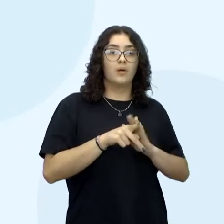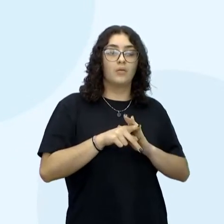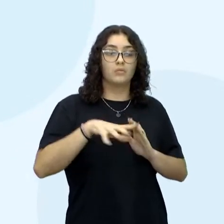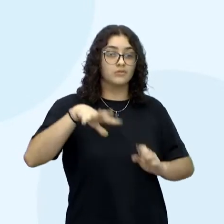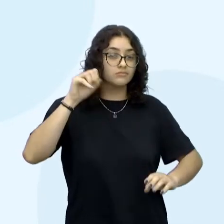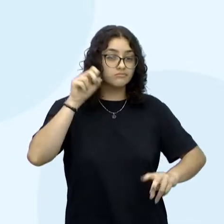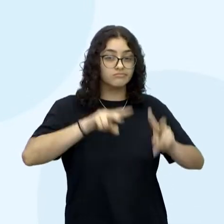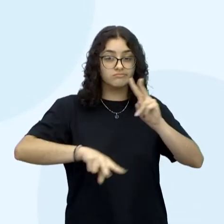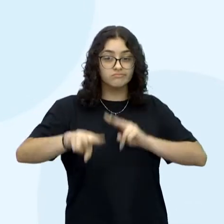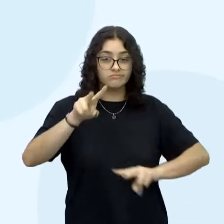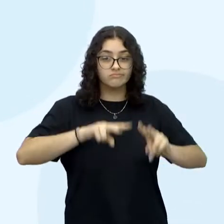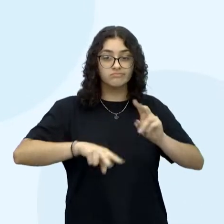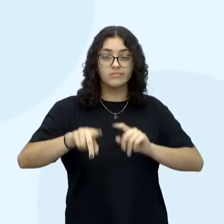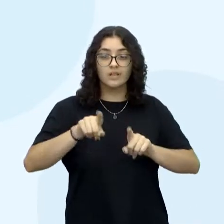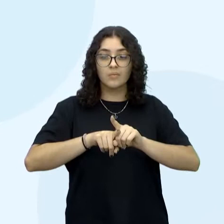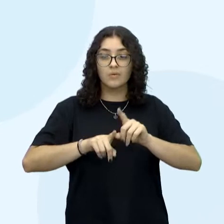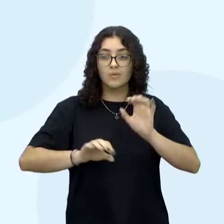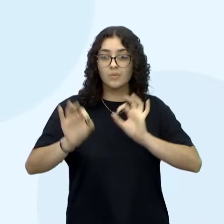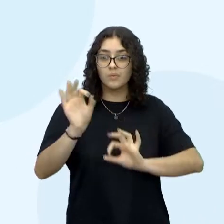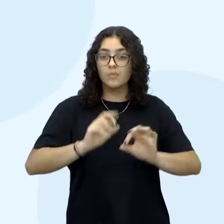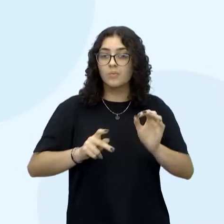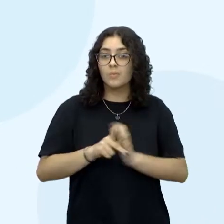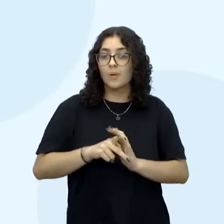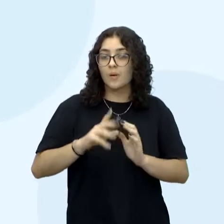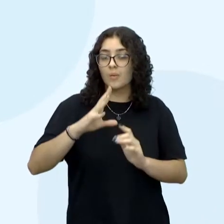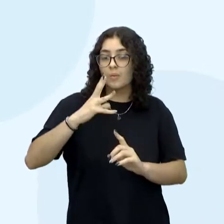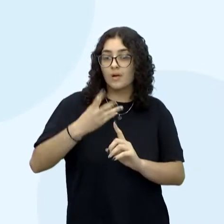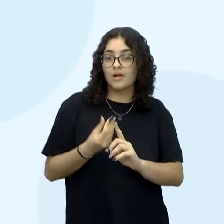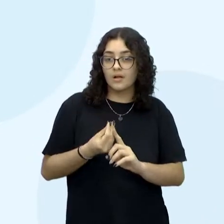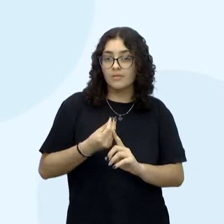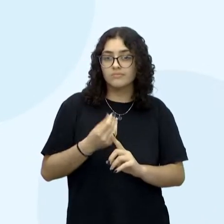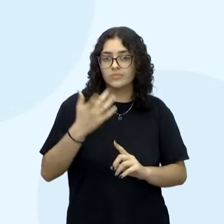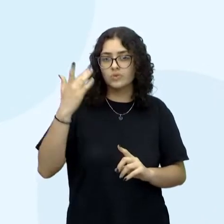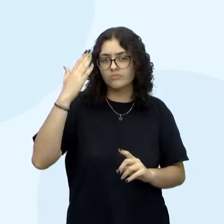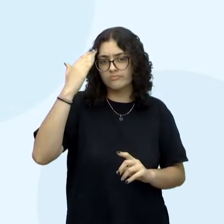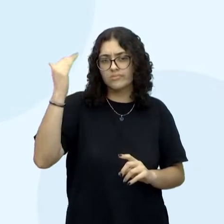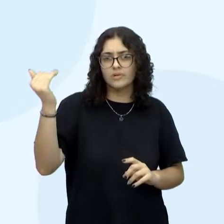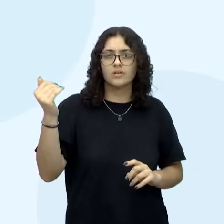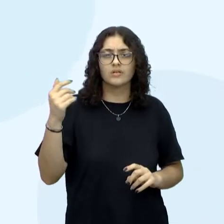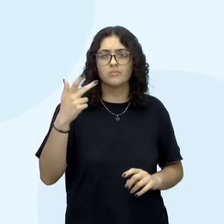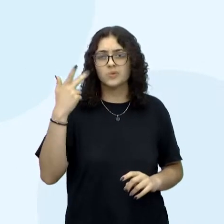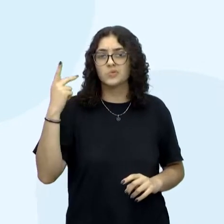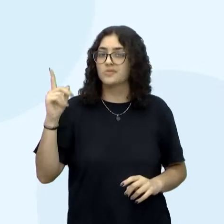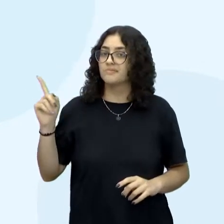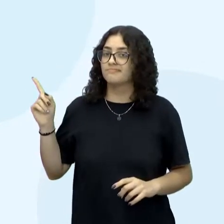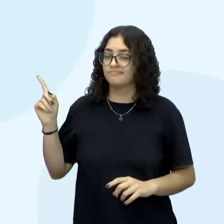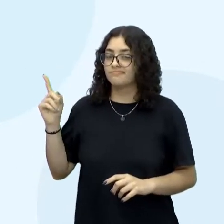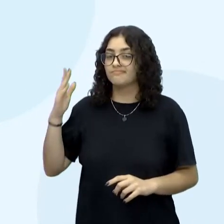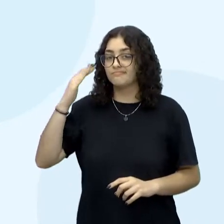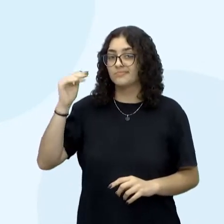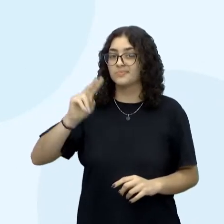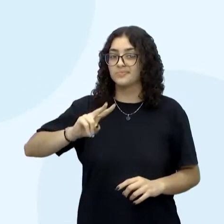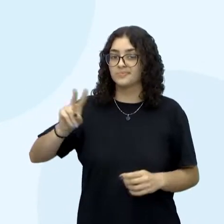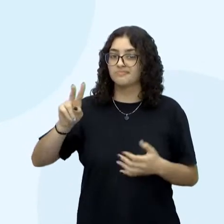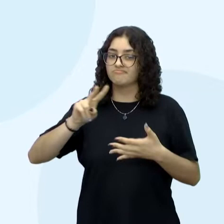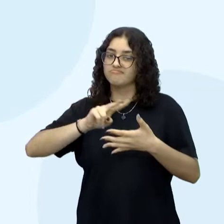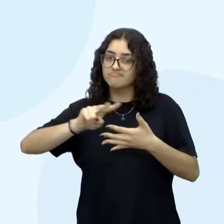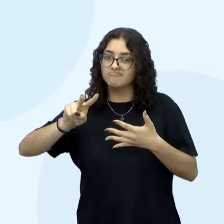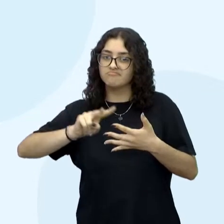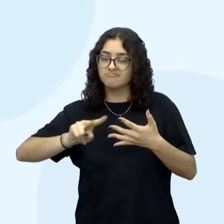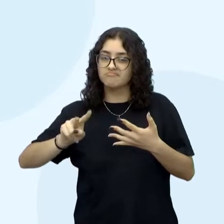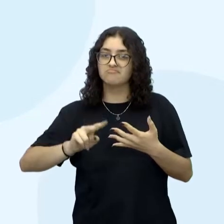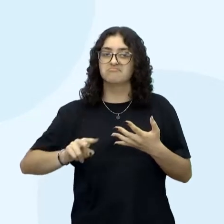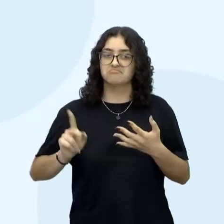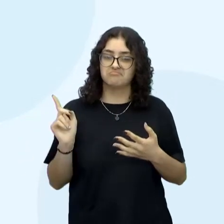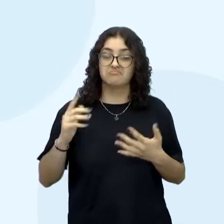audiovisual. O elenco é estrelado por artistas de primeira grandeza, como Cláudia Abreu, Marieta Severo, José